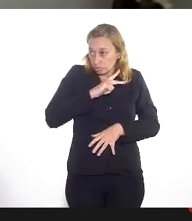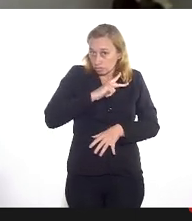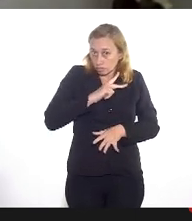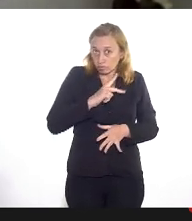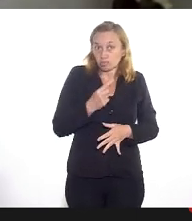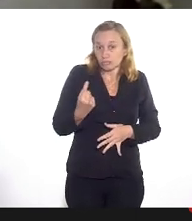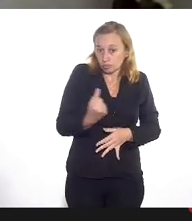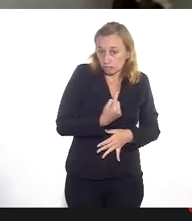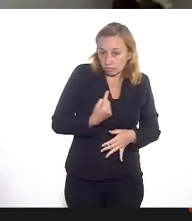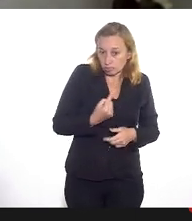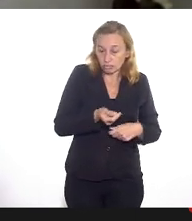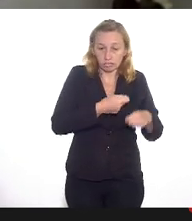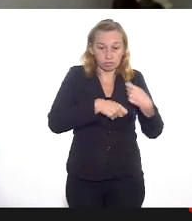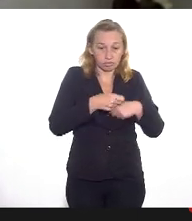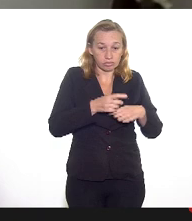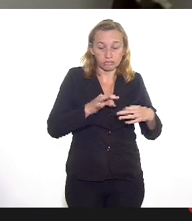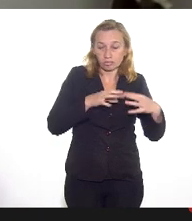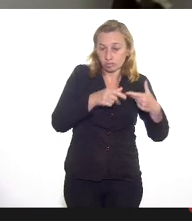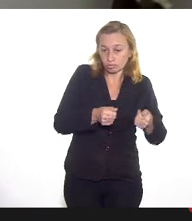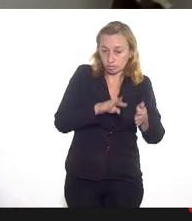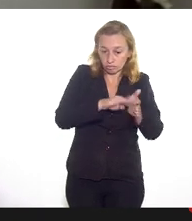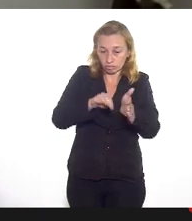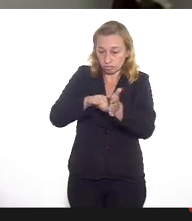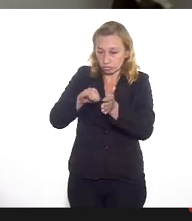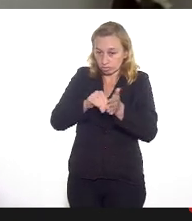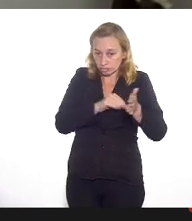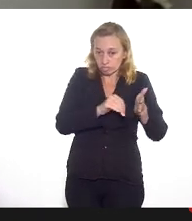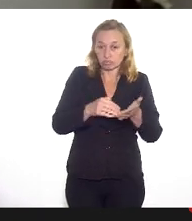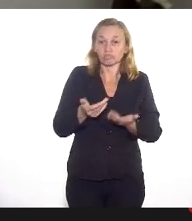onde nós registramos todos os gastos, receitas e gastos